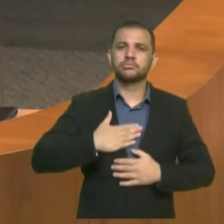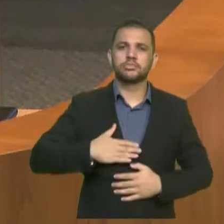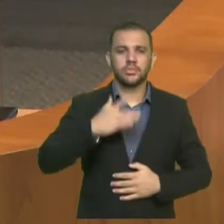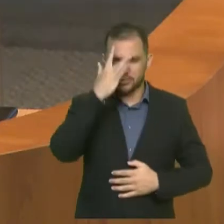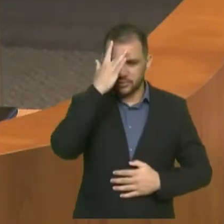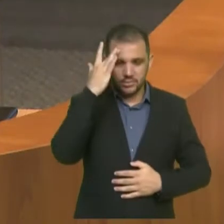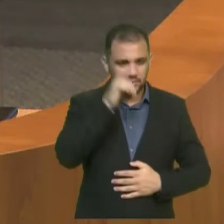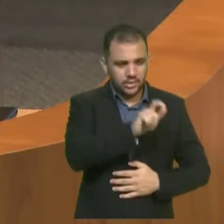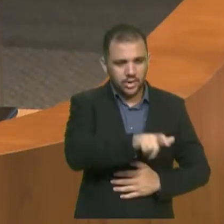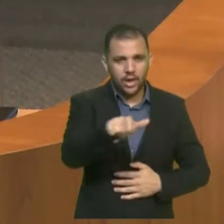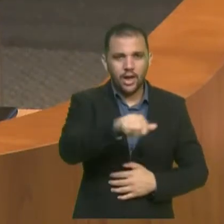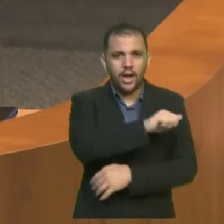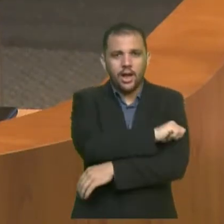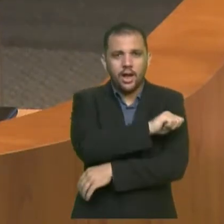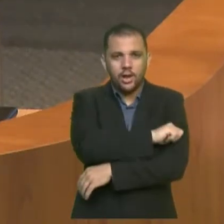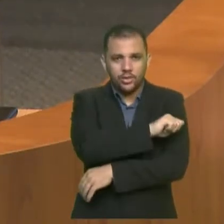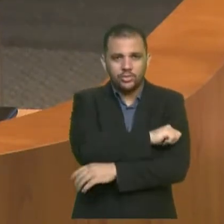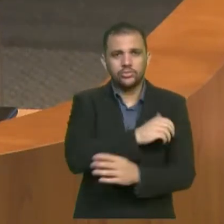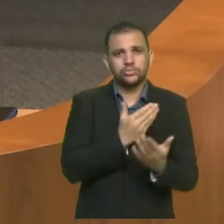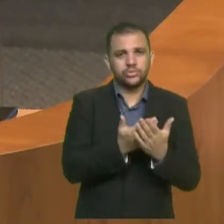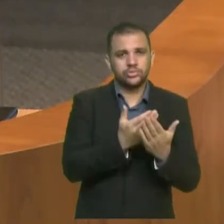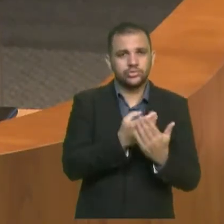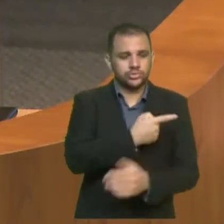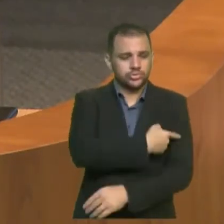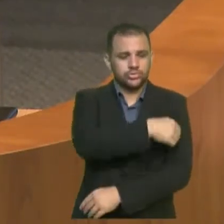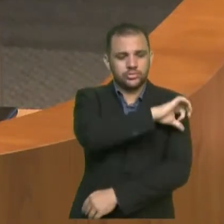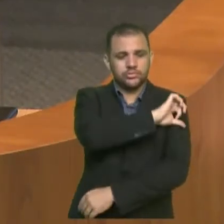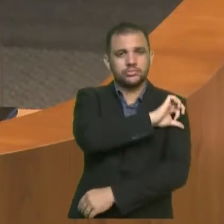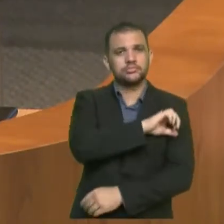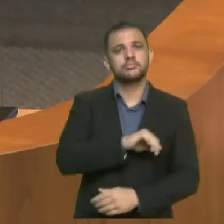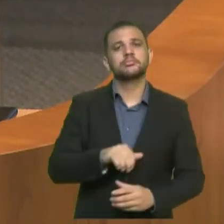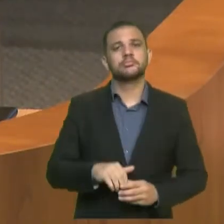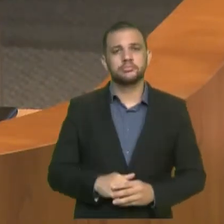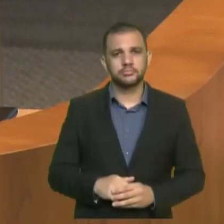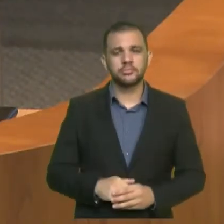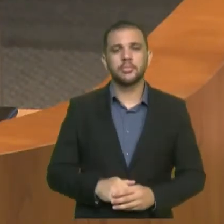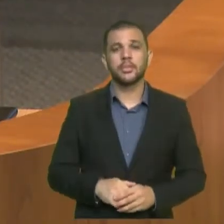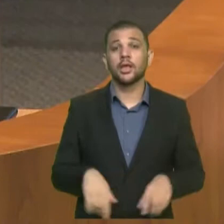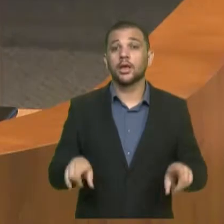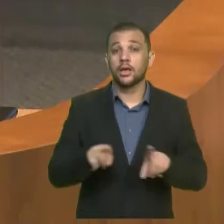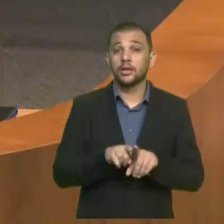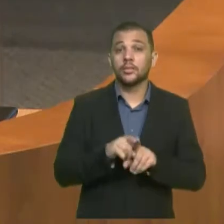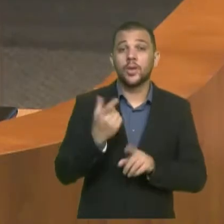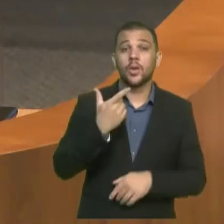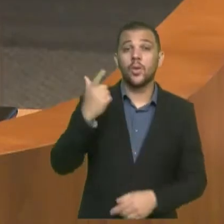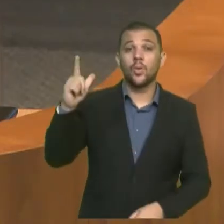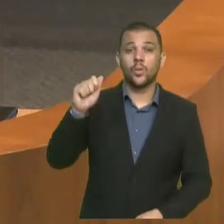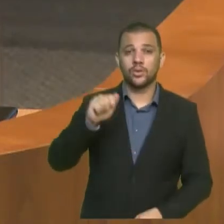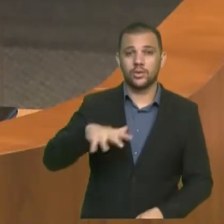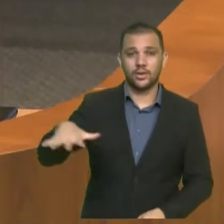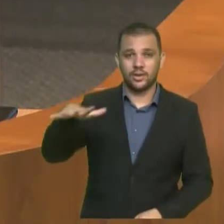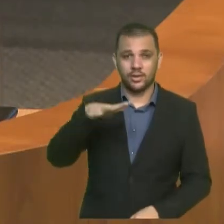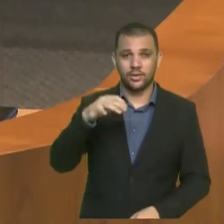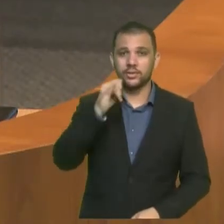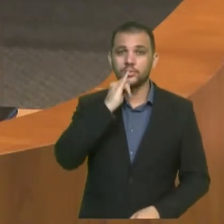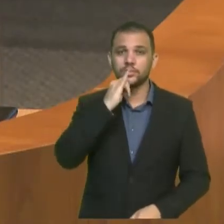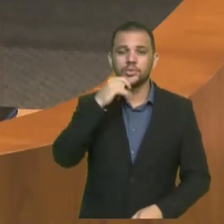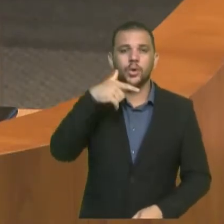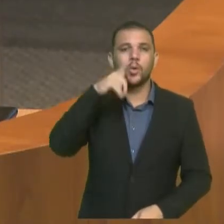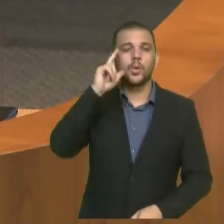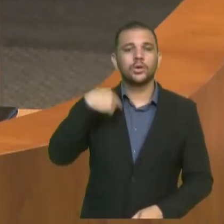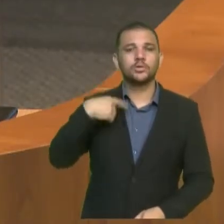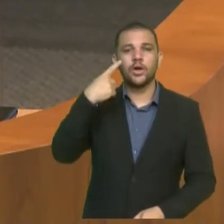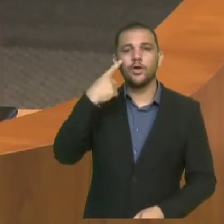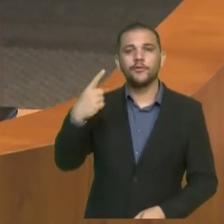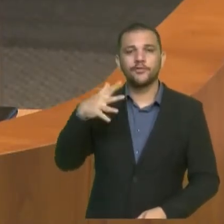refiro a outras áreas, por exemplo, ontem mesmo vi a repercussão do novo Centro Ambiental da Ribeira,